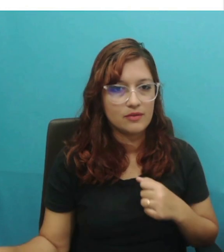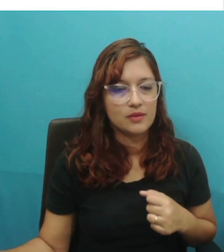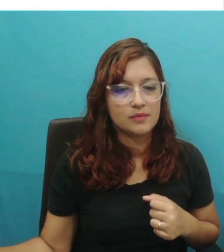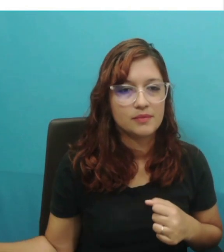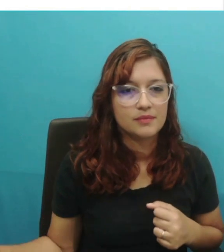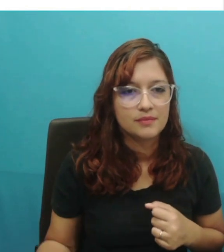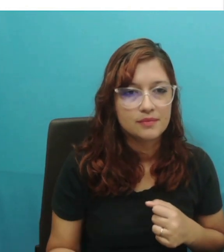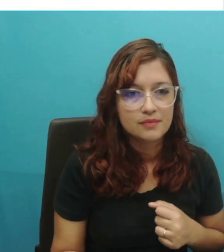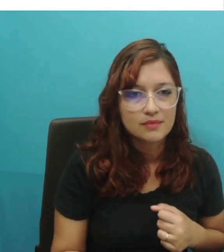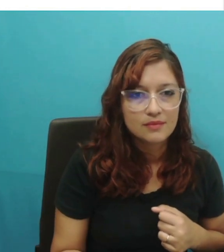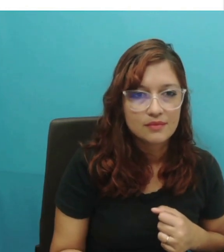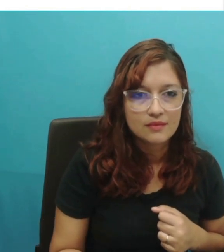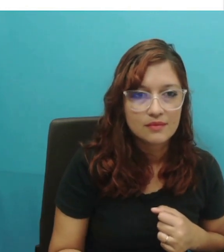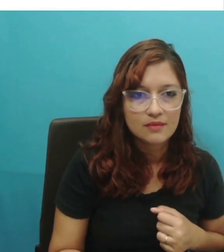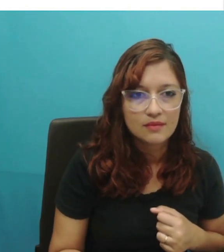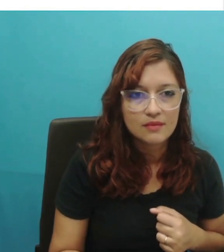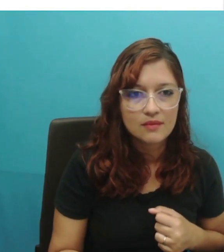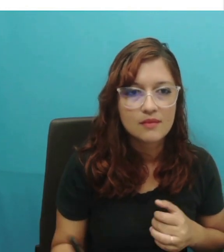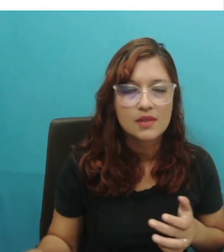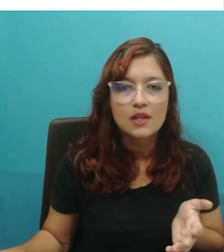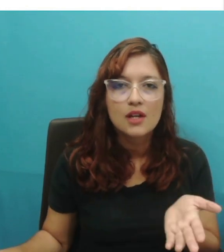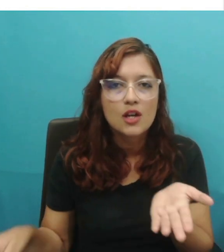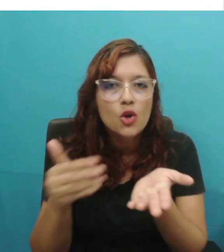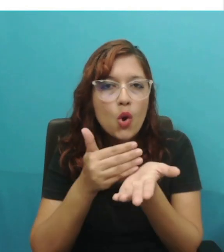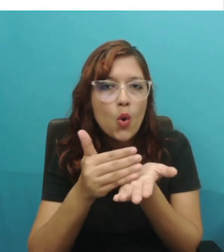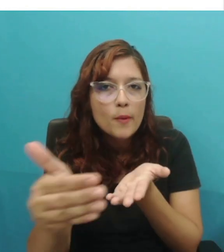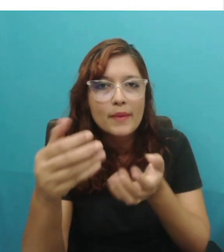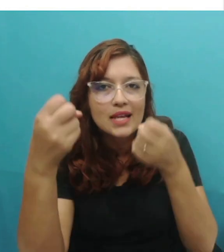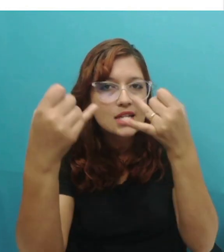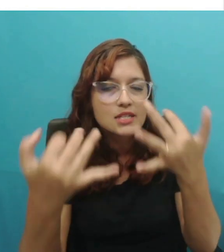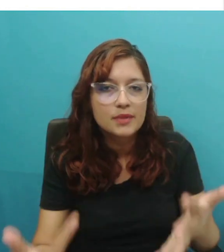Mas a primeira frase está na voz passiva.